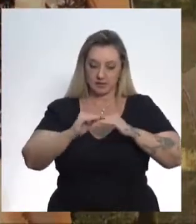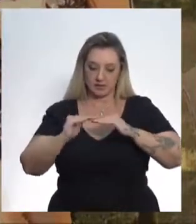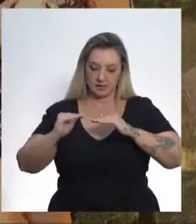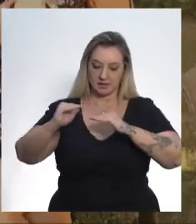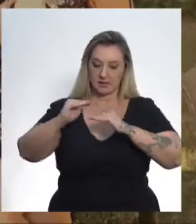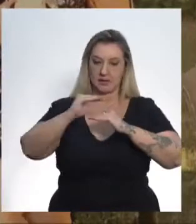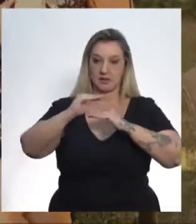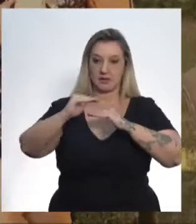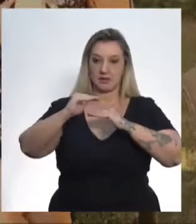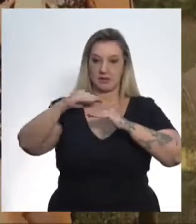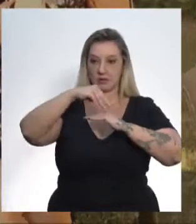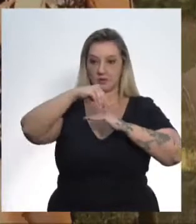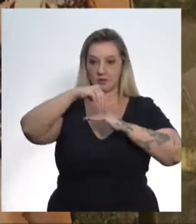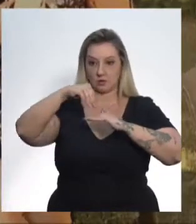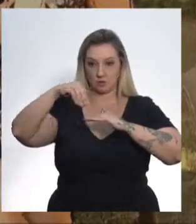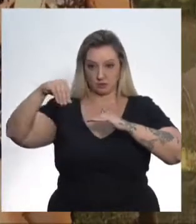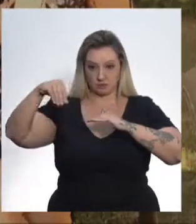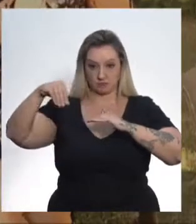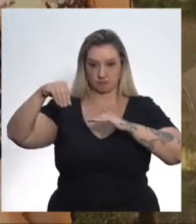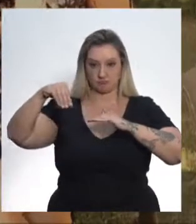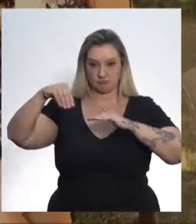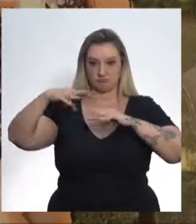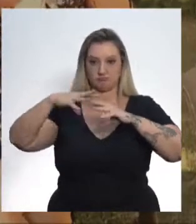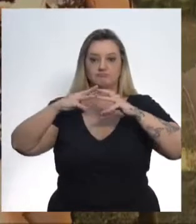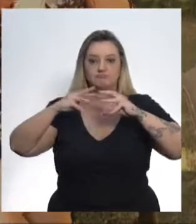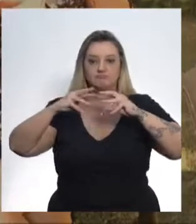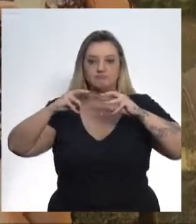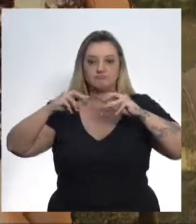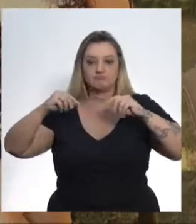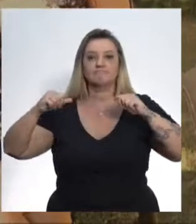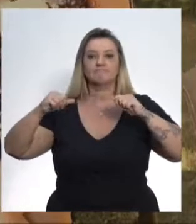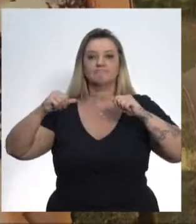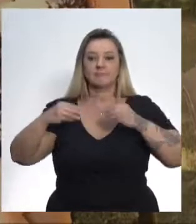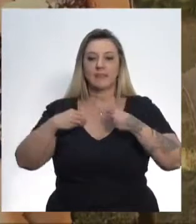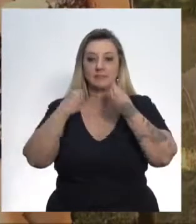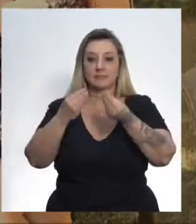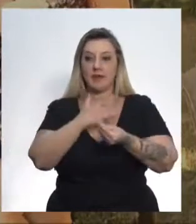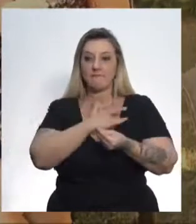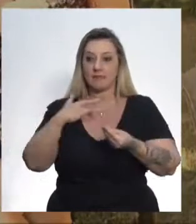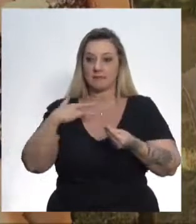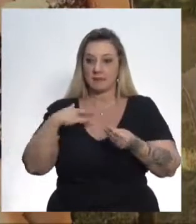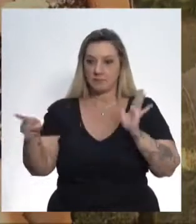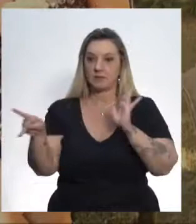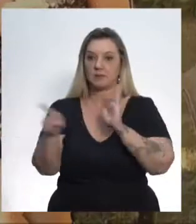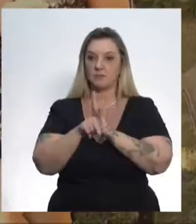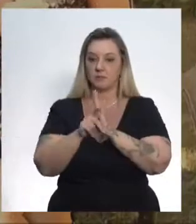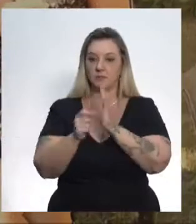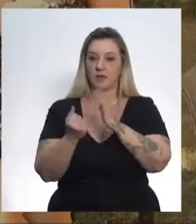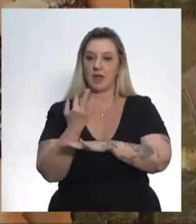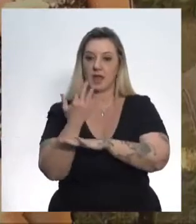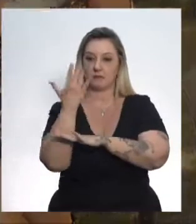de matéria orgânica em decomposição que proporciona os nutrientes necessários para a vegetação.